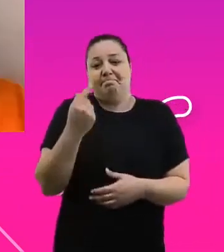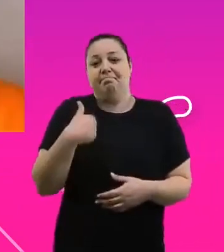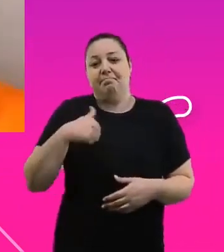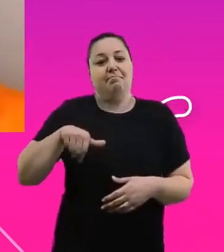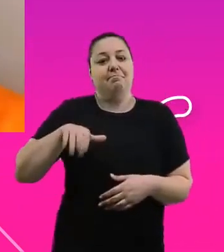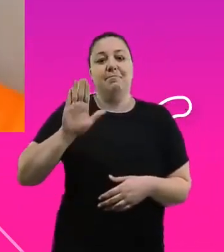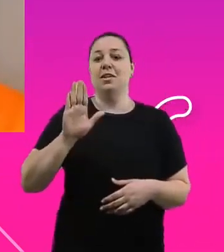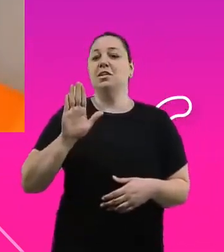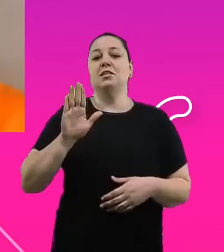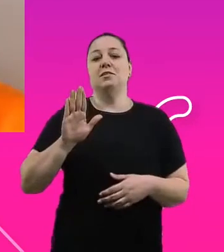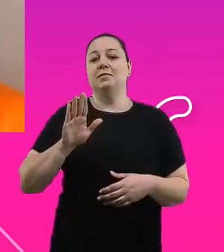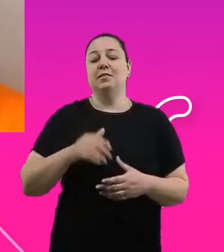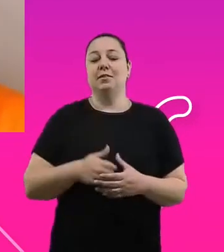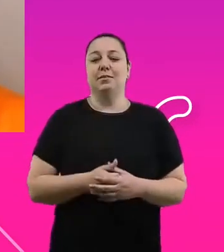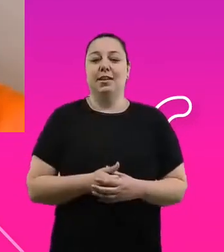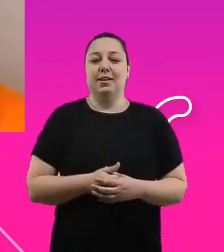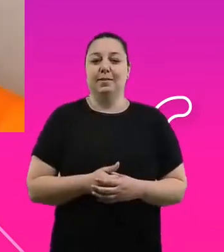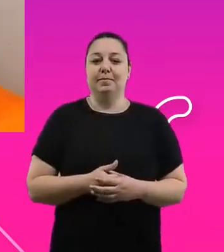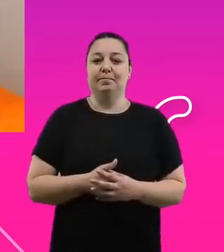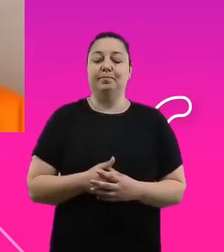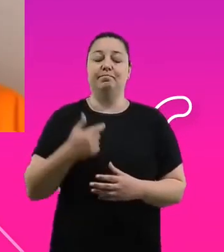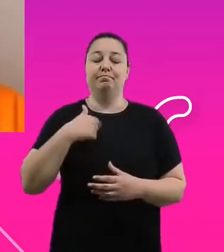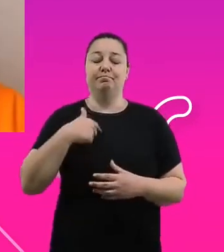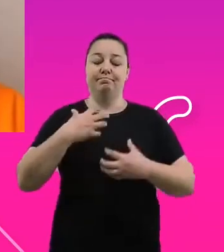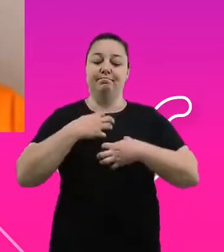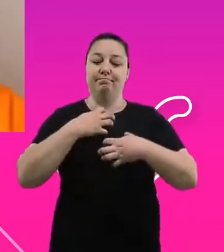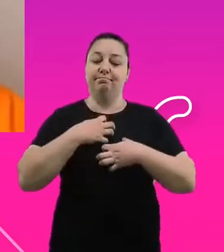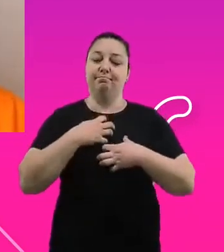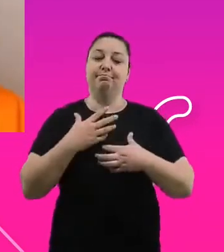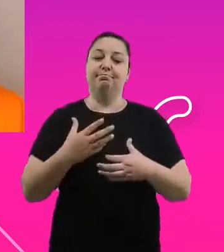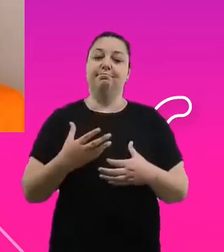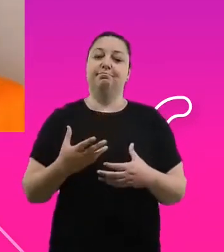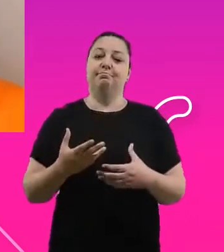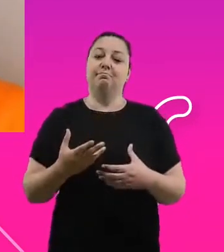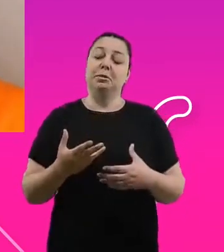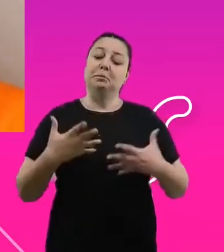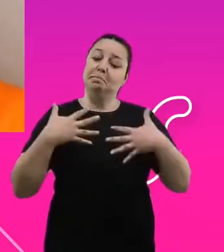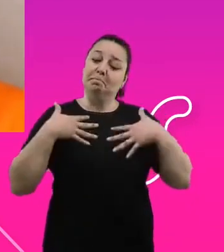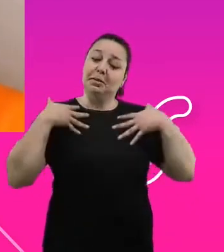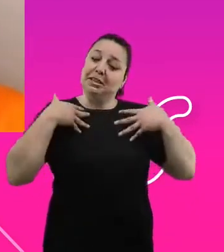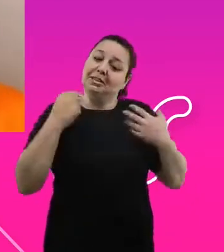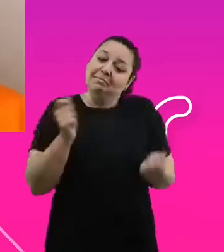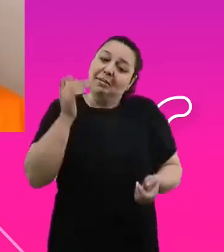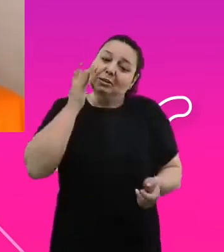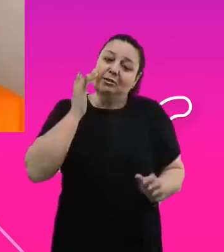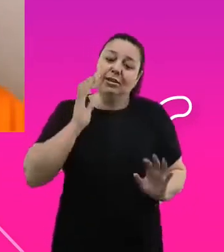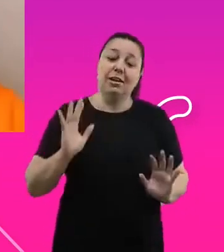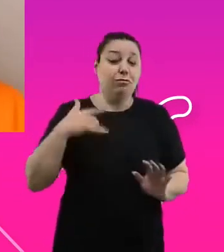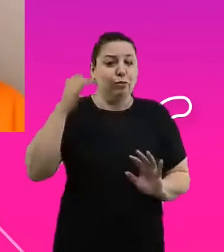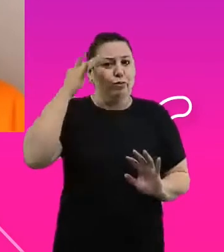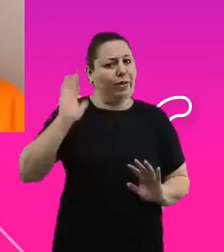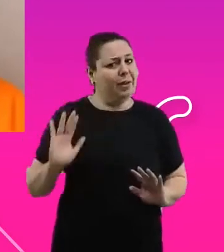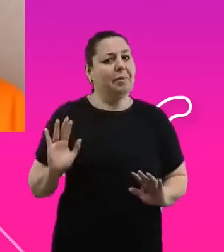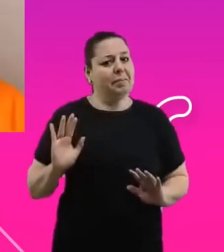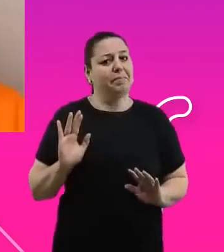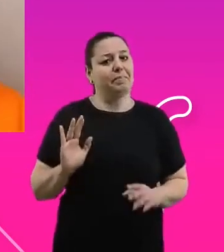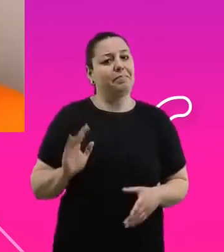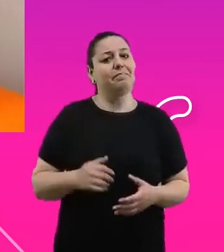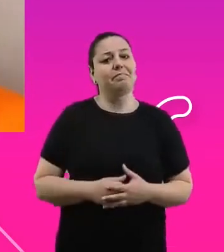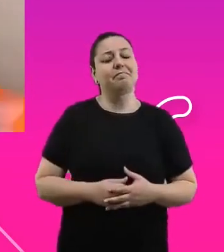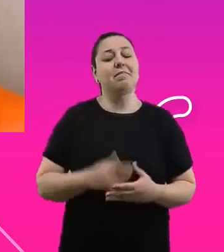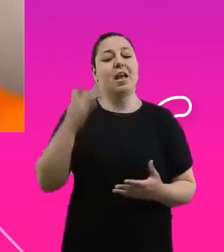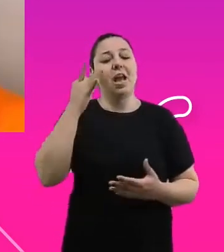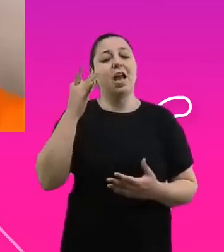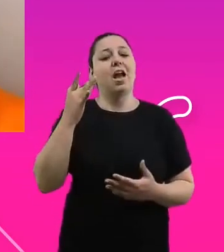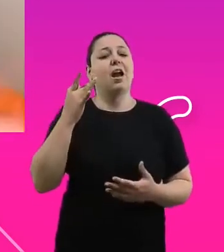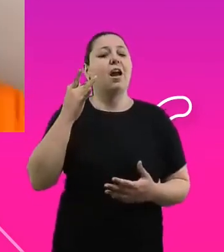eu venha inspirado de um final de semana e que isso também ajude, mas não sei, pelo menos eu posso dizer que eu não